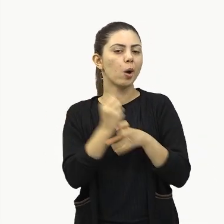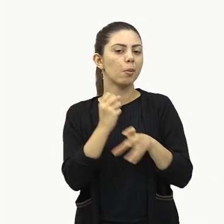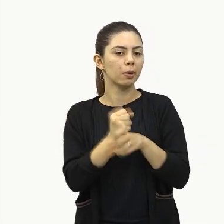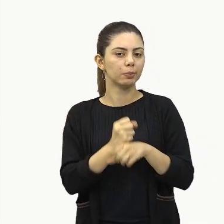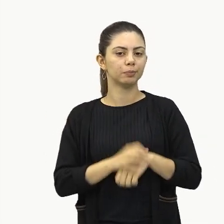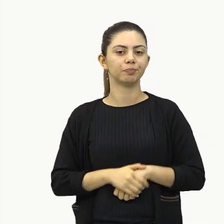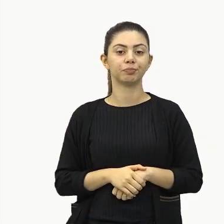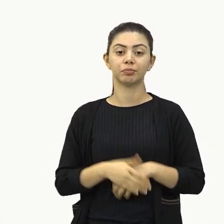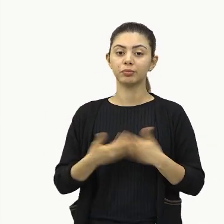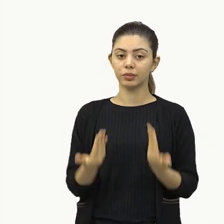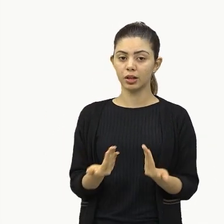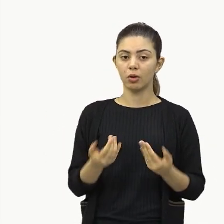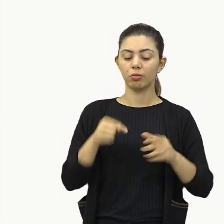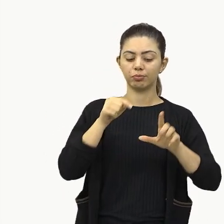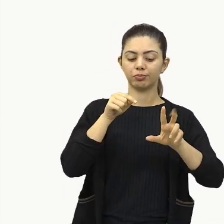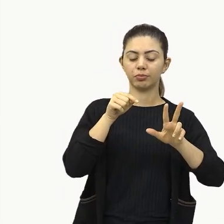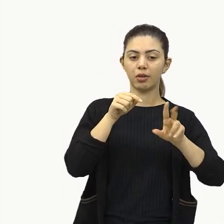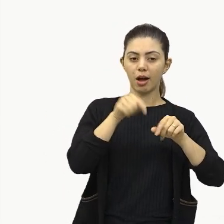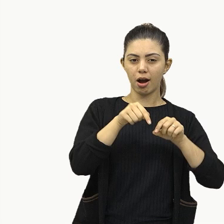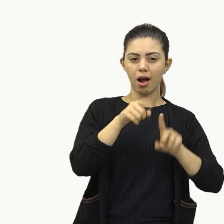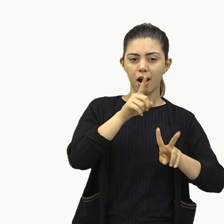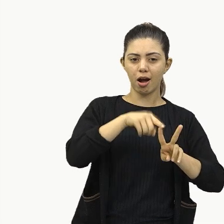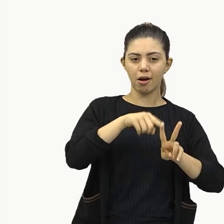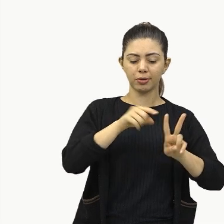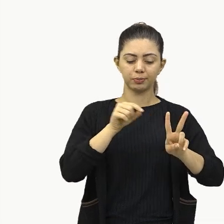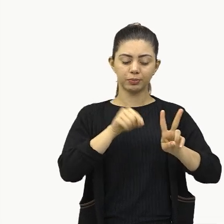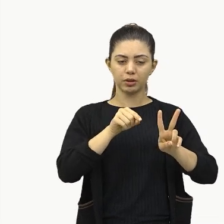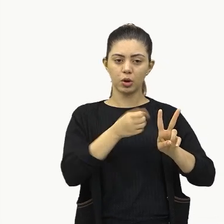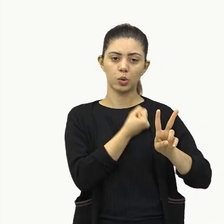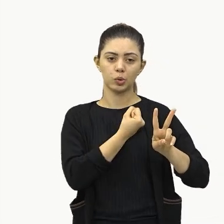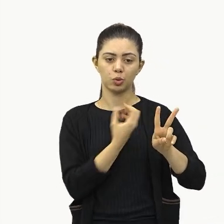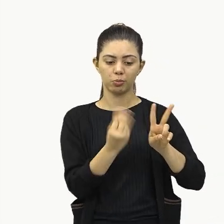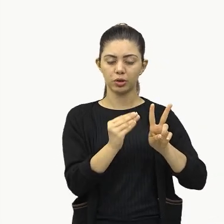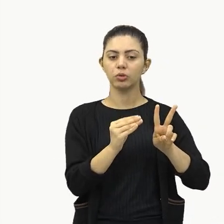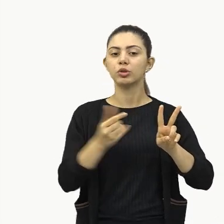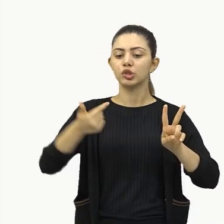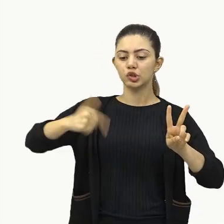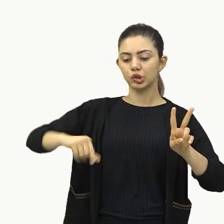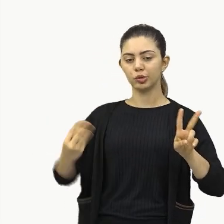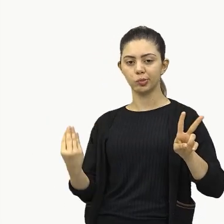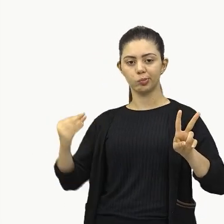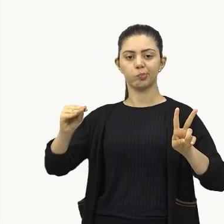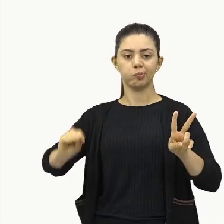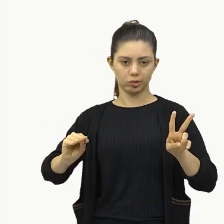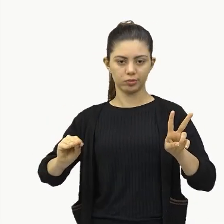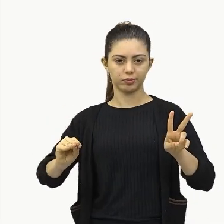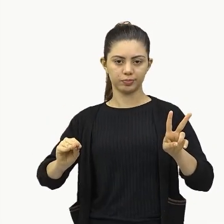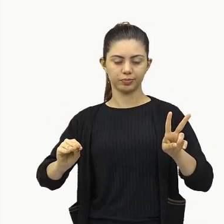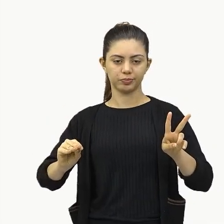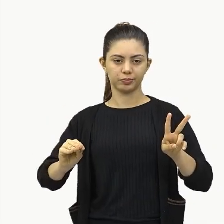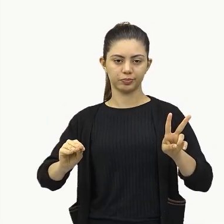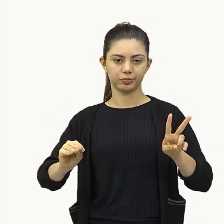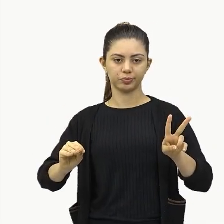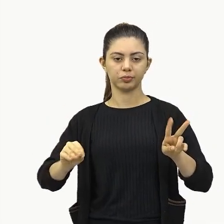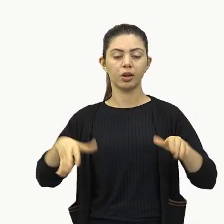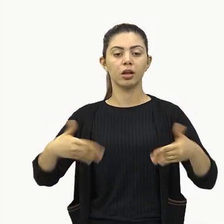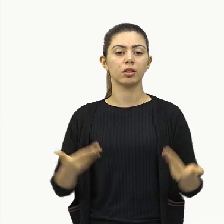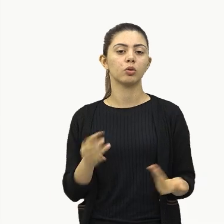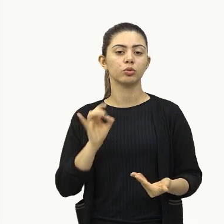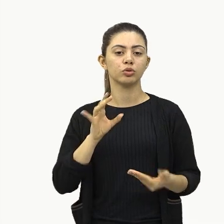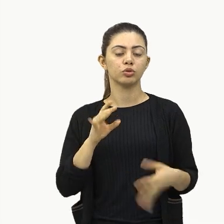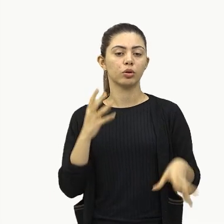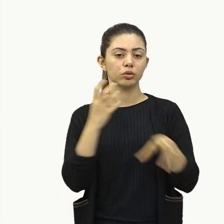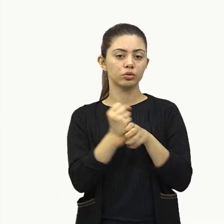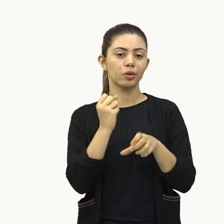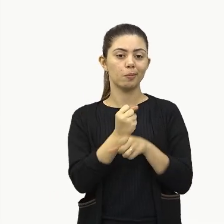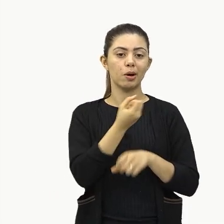vou repetir aqui o radical, não vou mudar índice, não vou mudar radicando e vou somar somente os